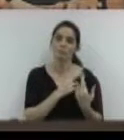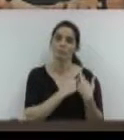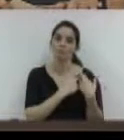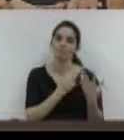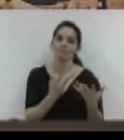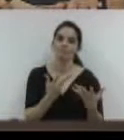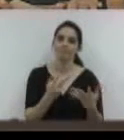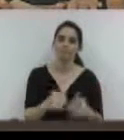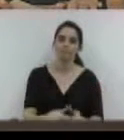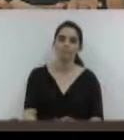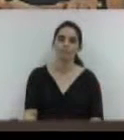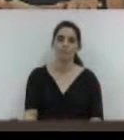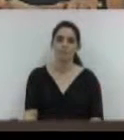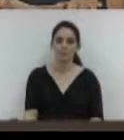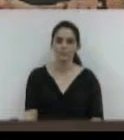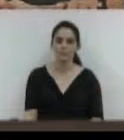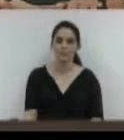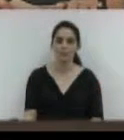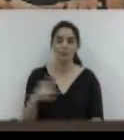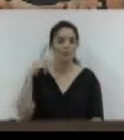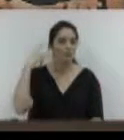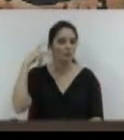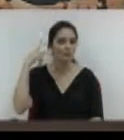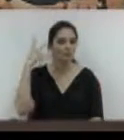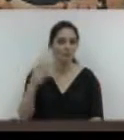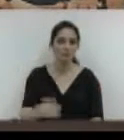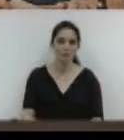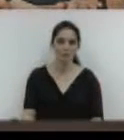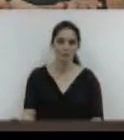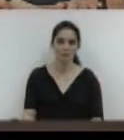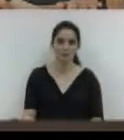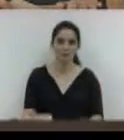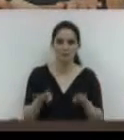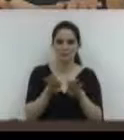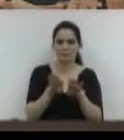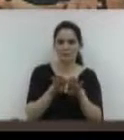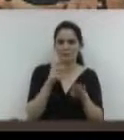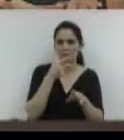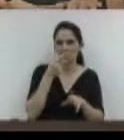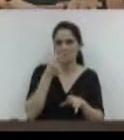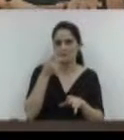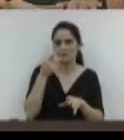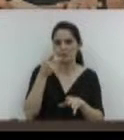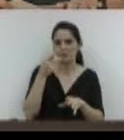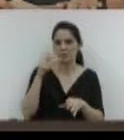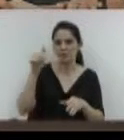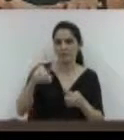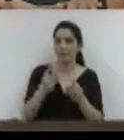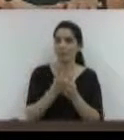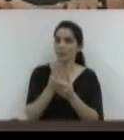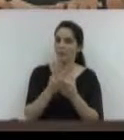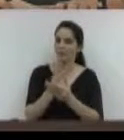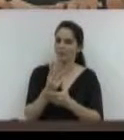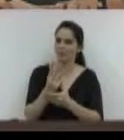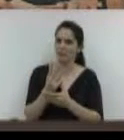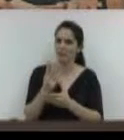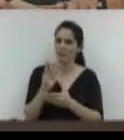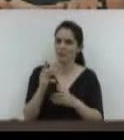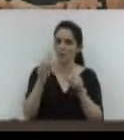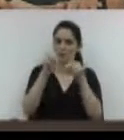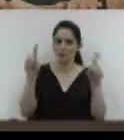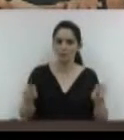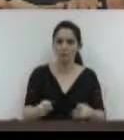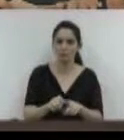dos vereadores, bem como a existência de funcionário fantasma na Casa de Leis, e